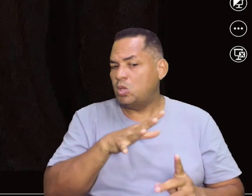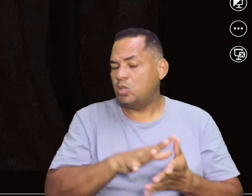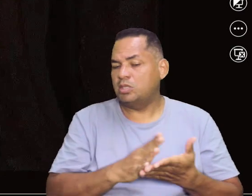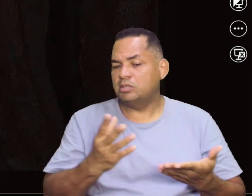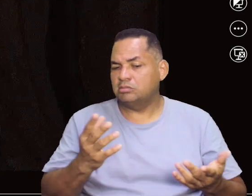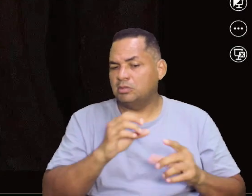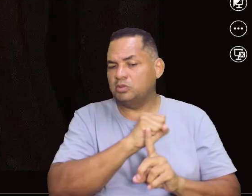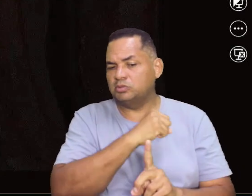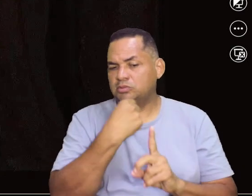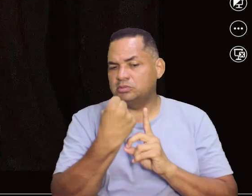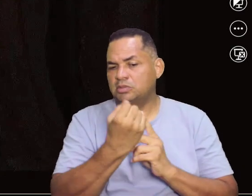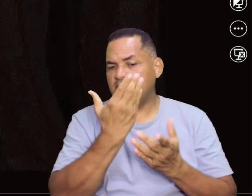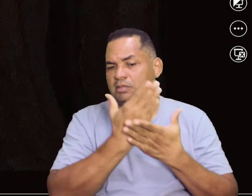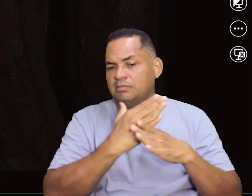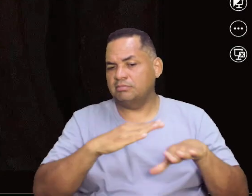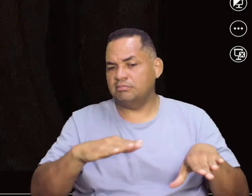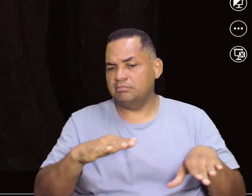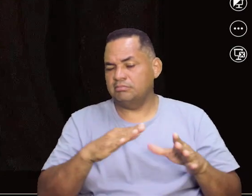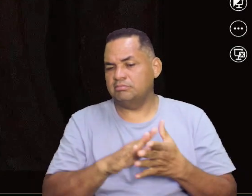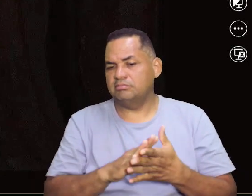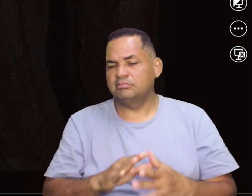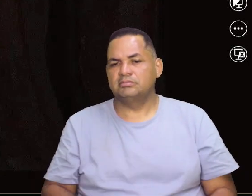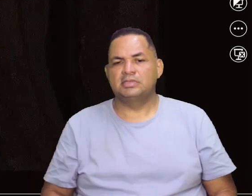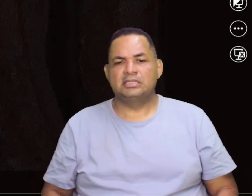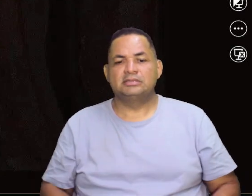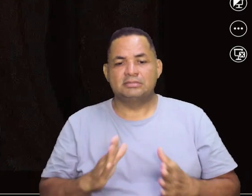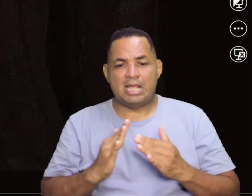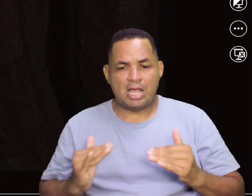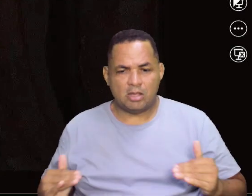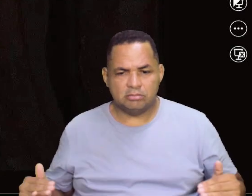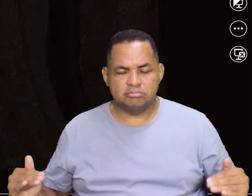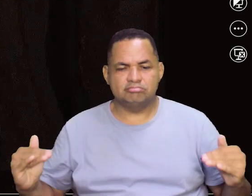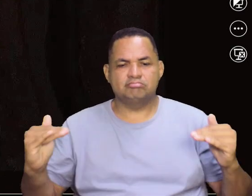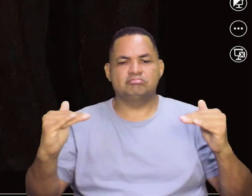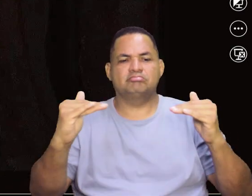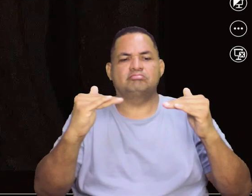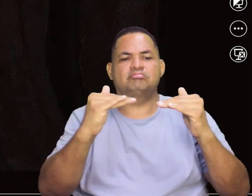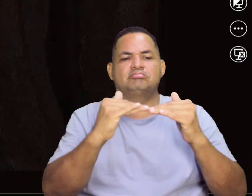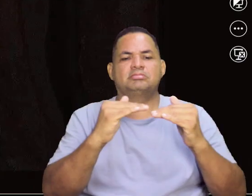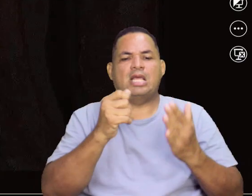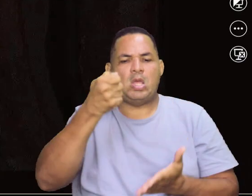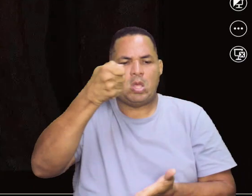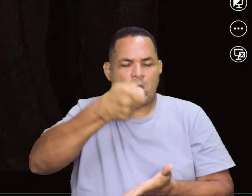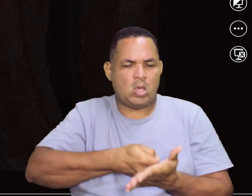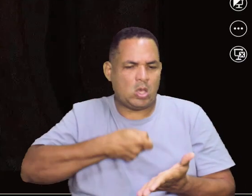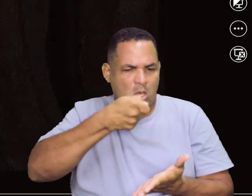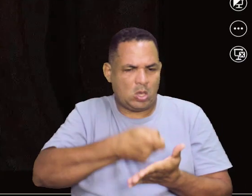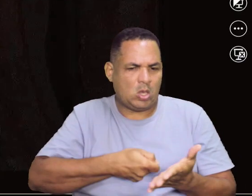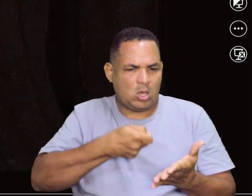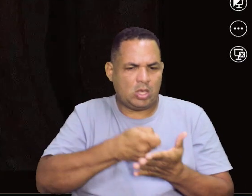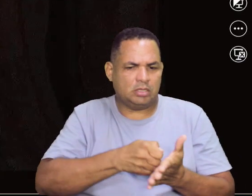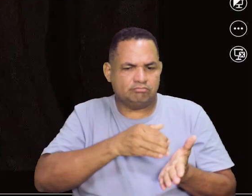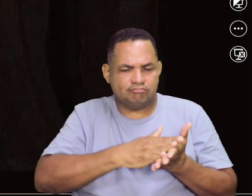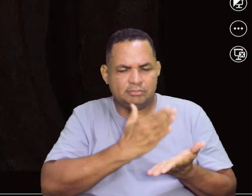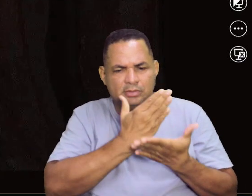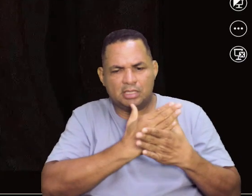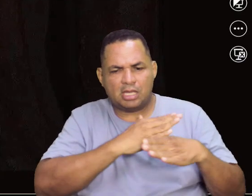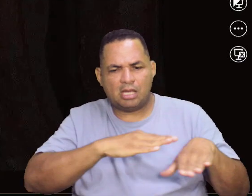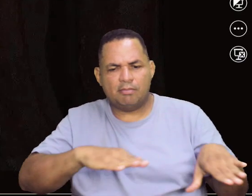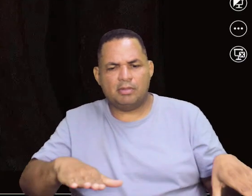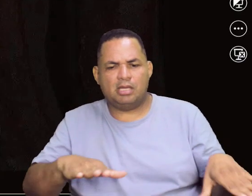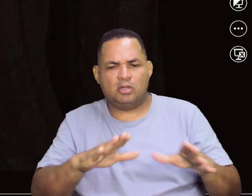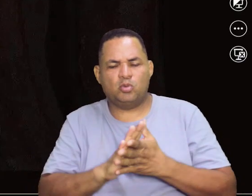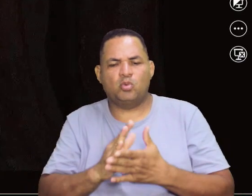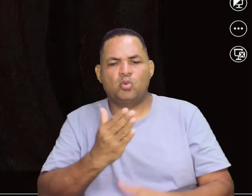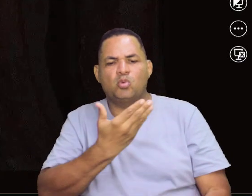para acabar com a desigualdade e tornar as pessoas iguais, eles vão defender a eliminação do